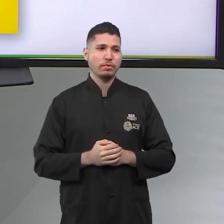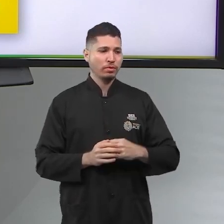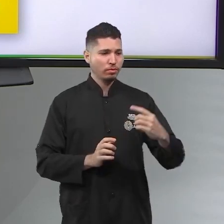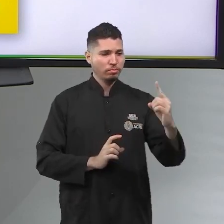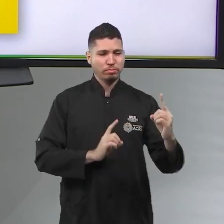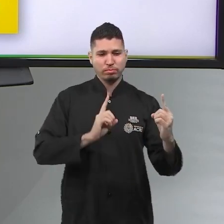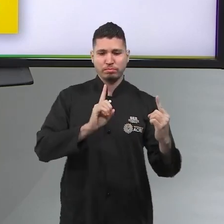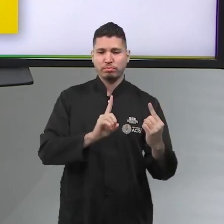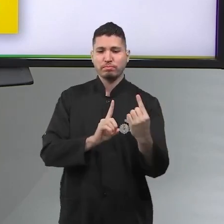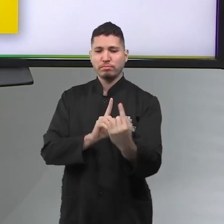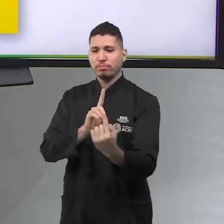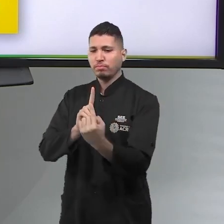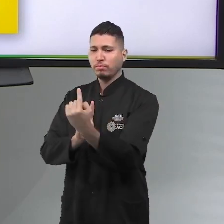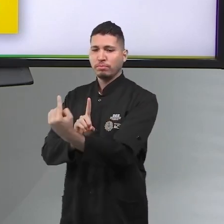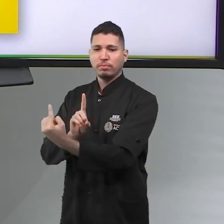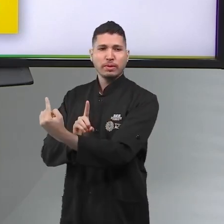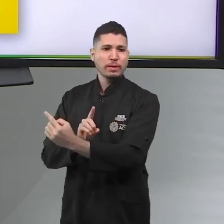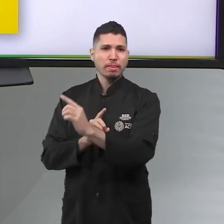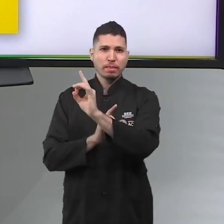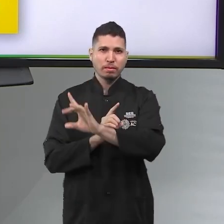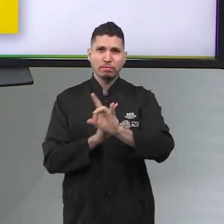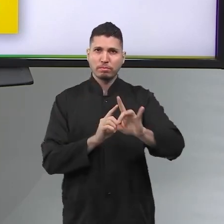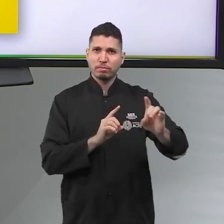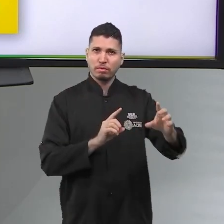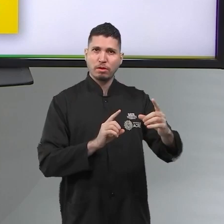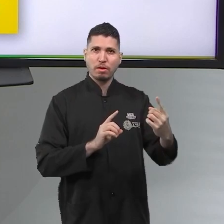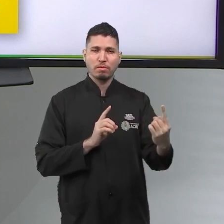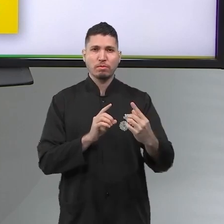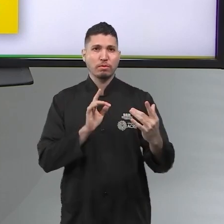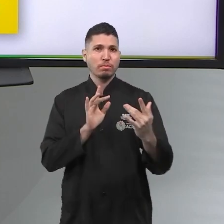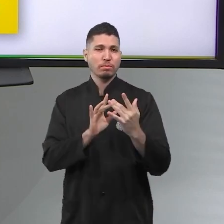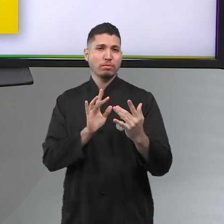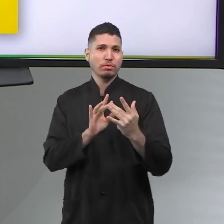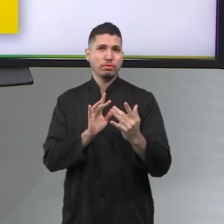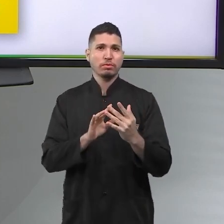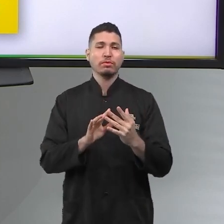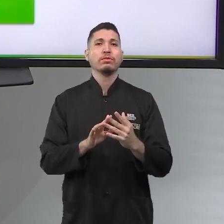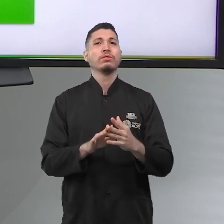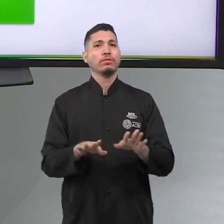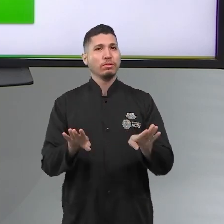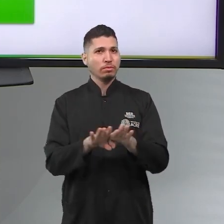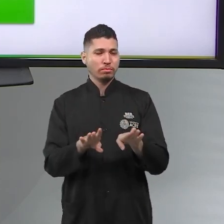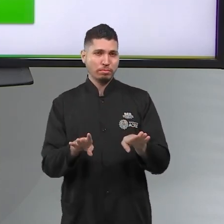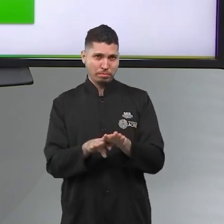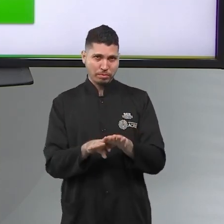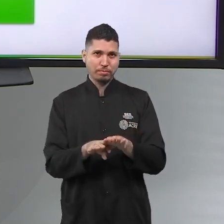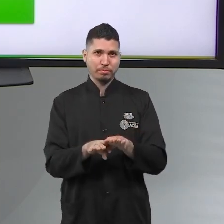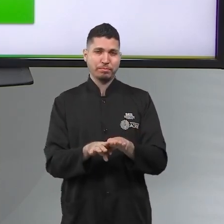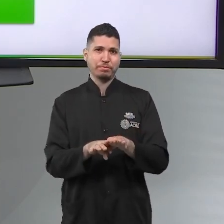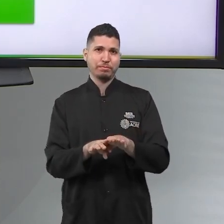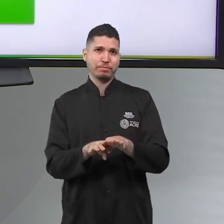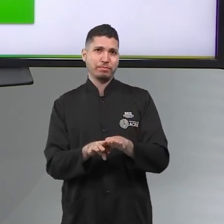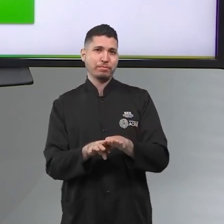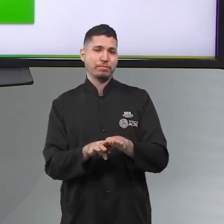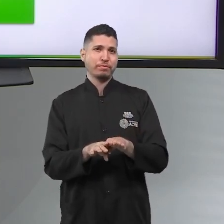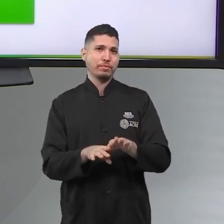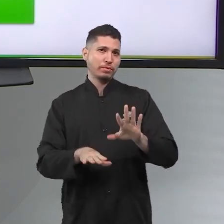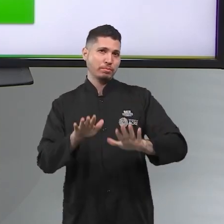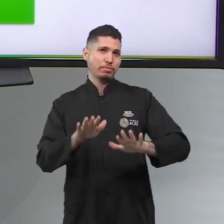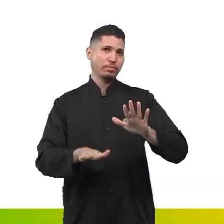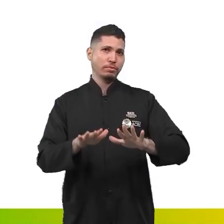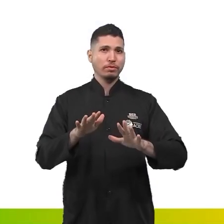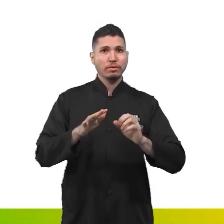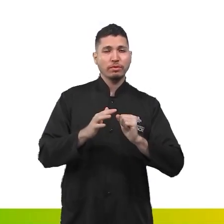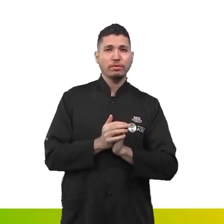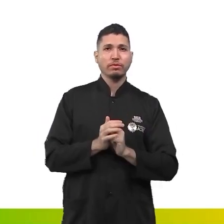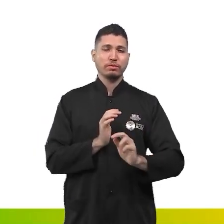me relacionando ao longo do dia. Vamos continuar e vamos aprofundar ainda mais essa discussão. Vocês